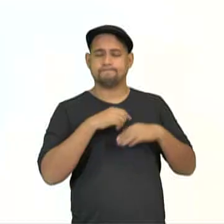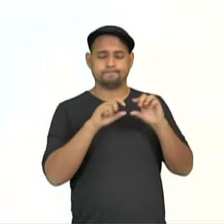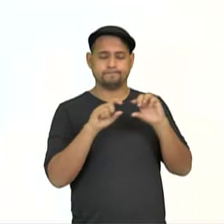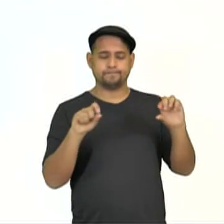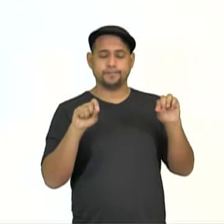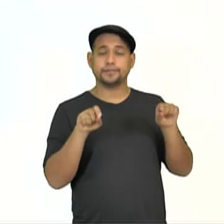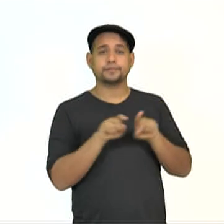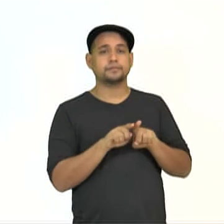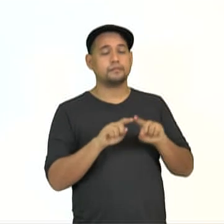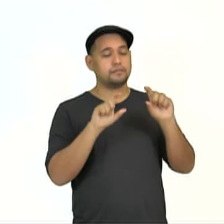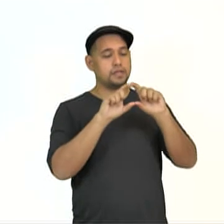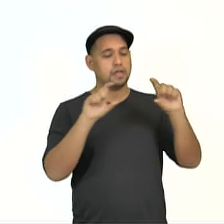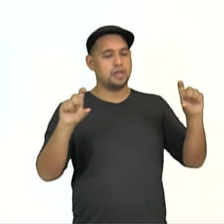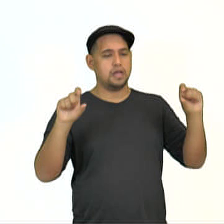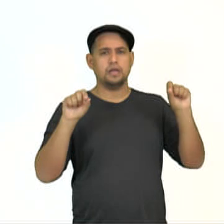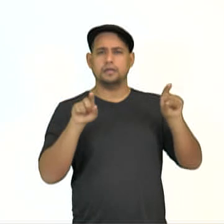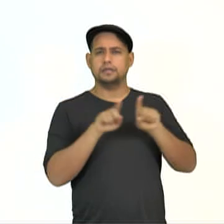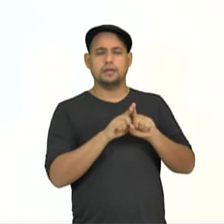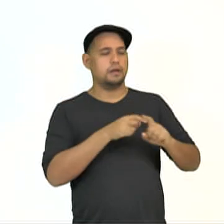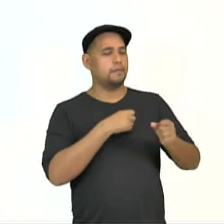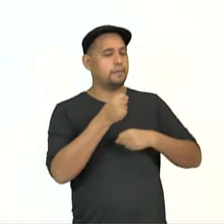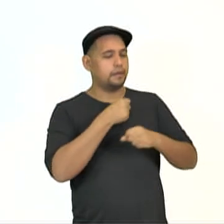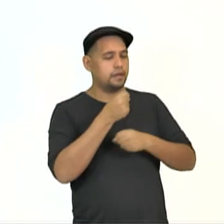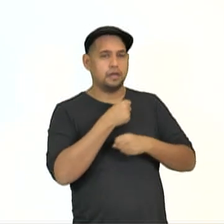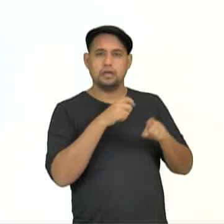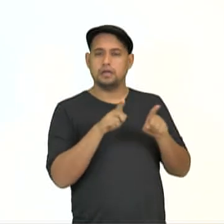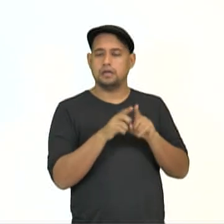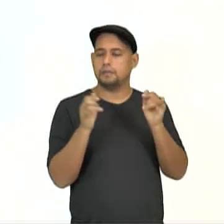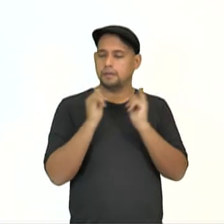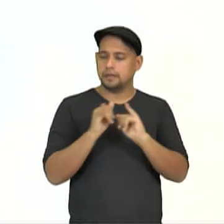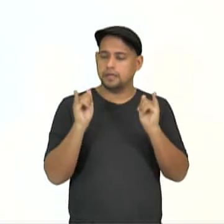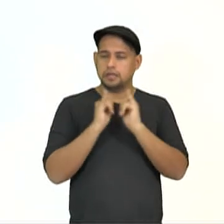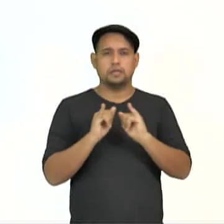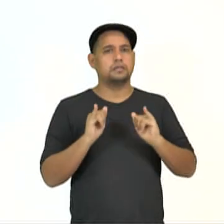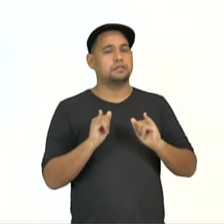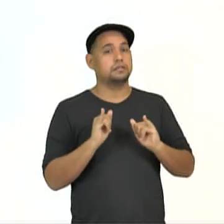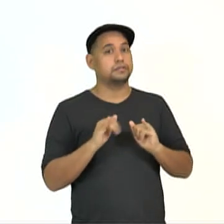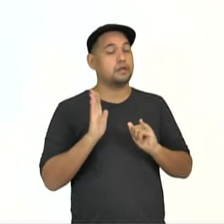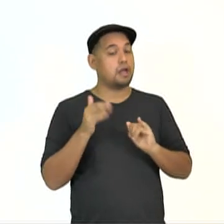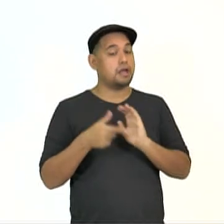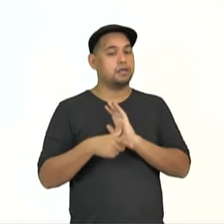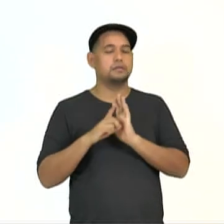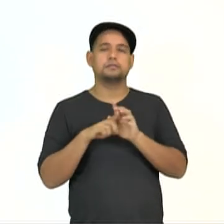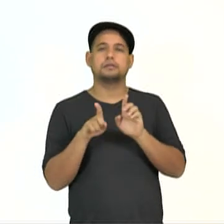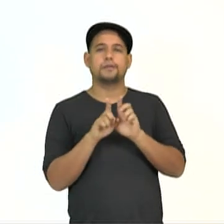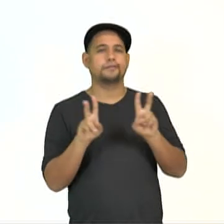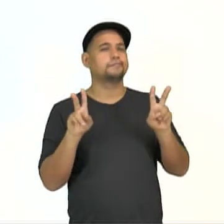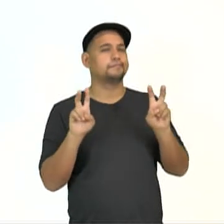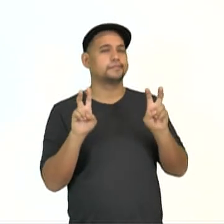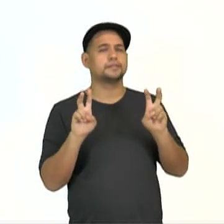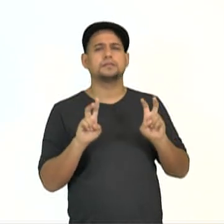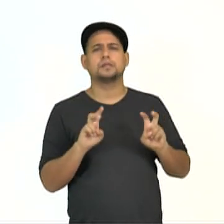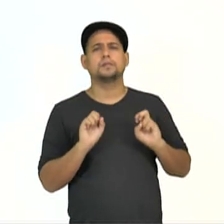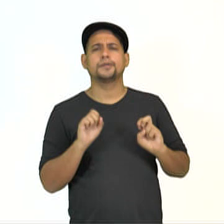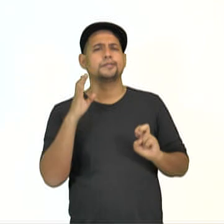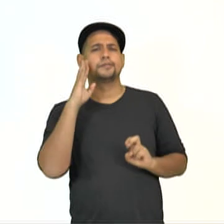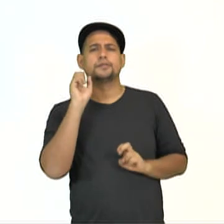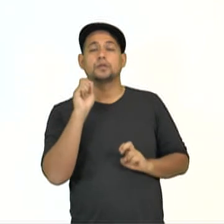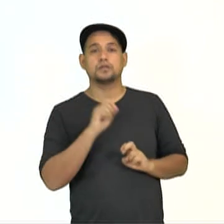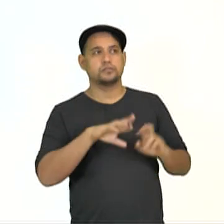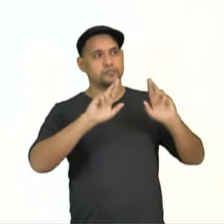frase. O título e a linha fina de uma reportagem, de uma notícia, já antecipam o assunto,